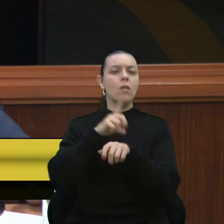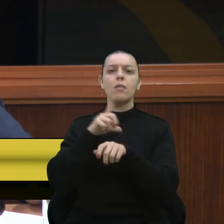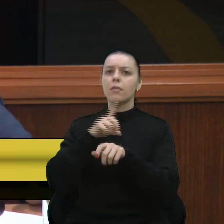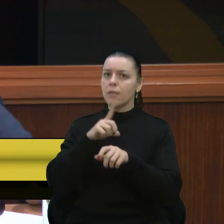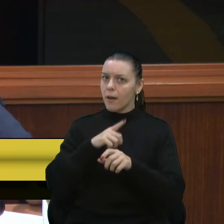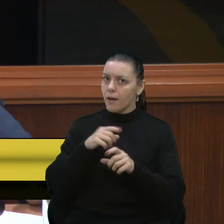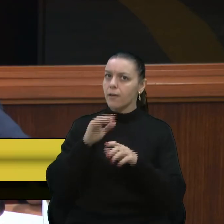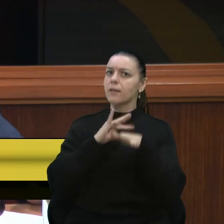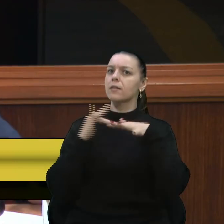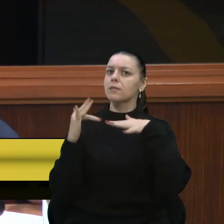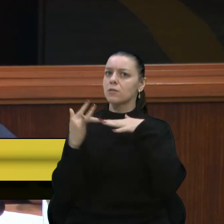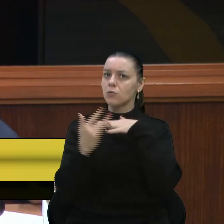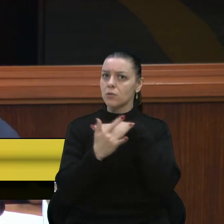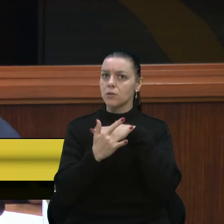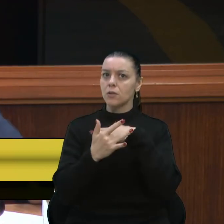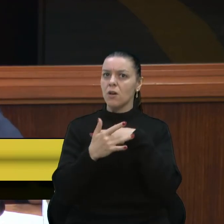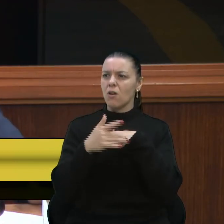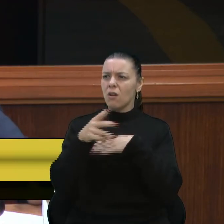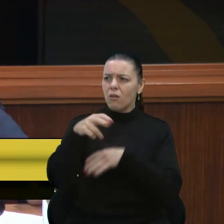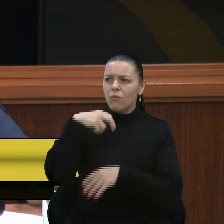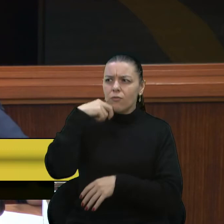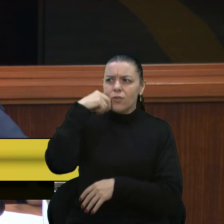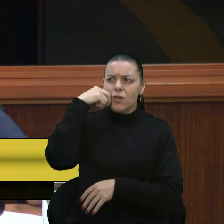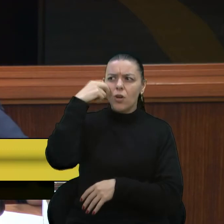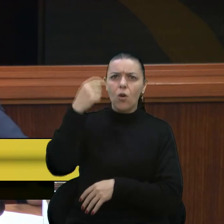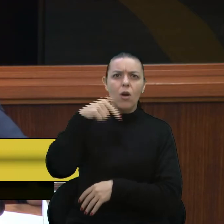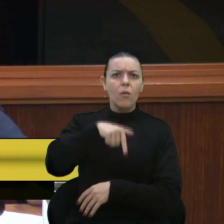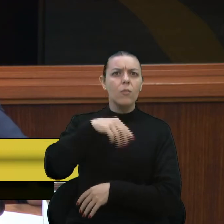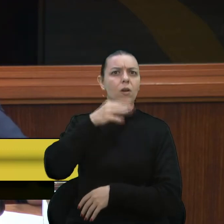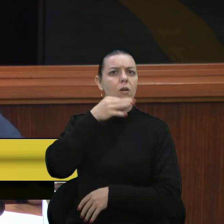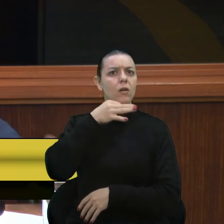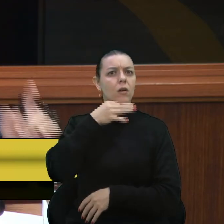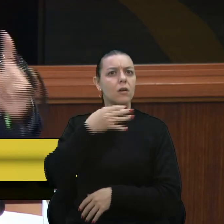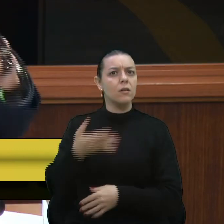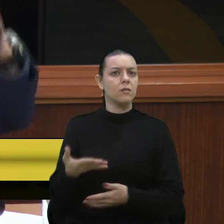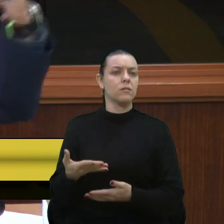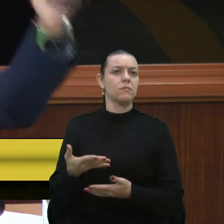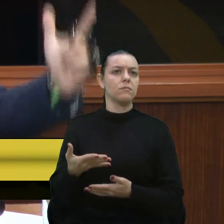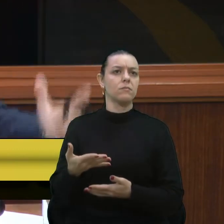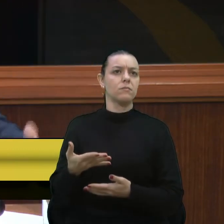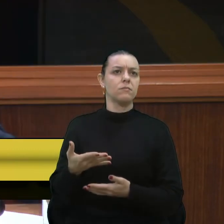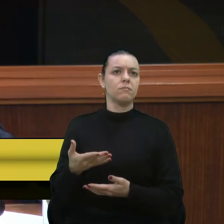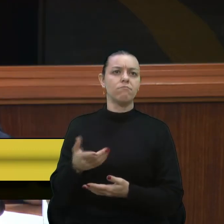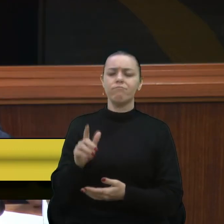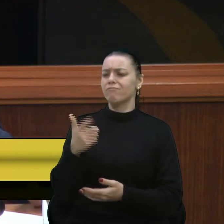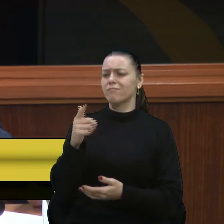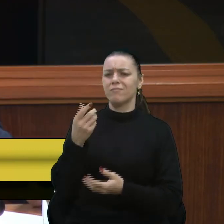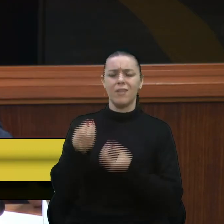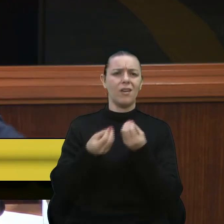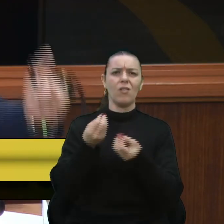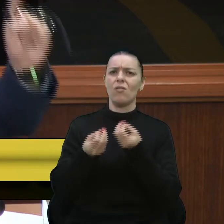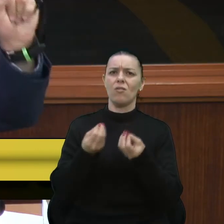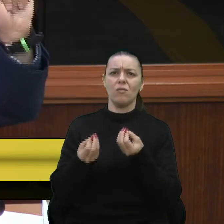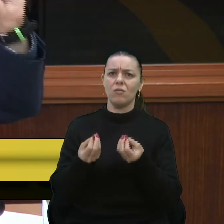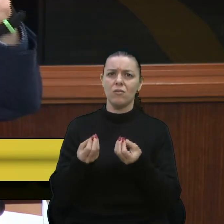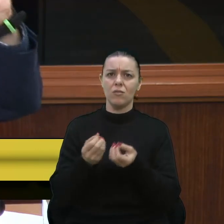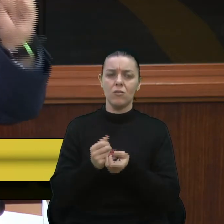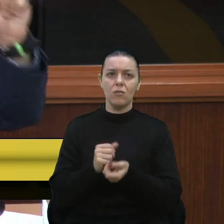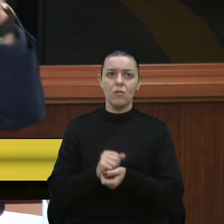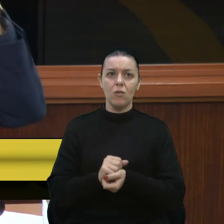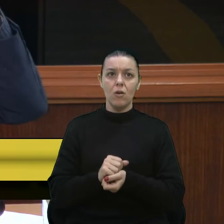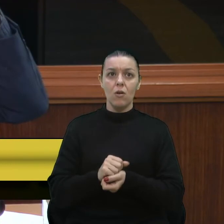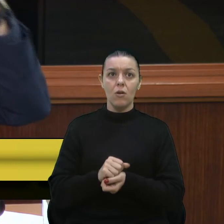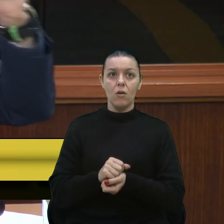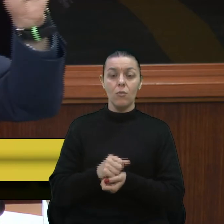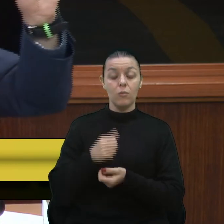sociais. Olha o vexame que é para a nossa cidade. Isso aí jamais pode ser um exemplo. Isso aí tem que ser um